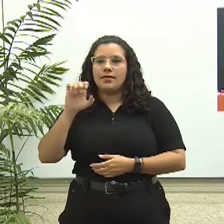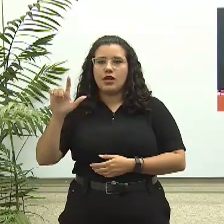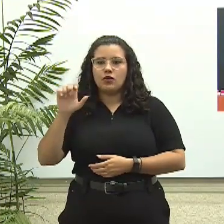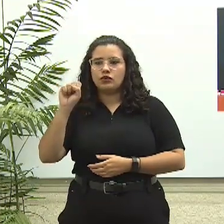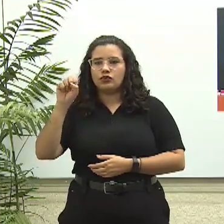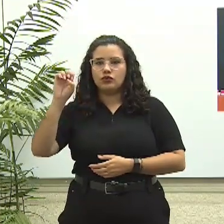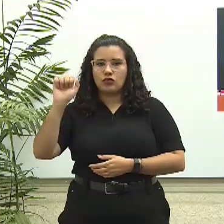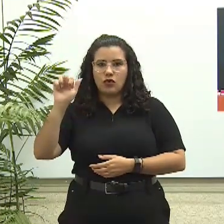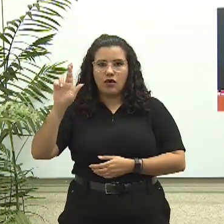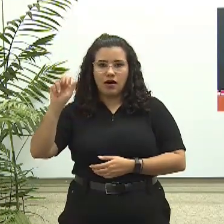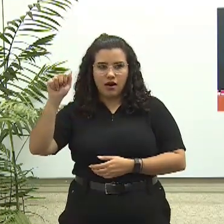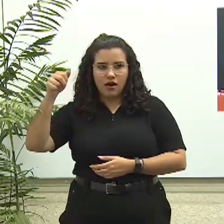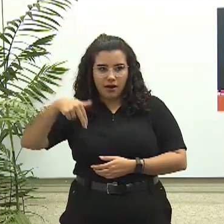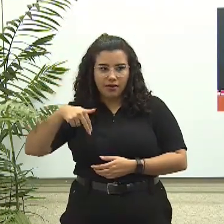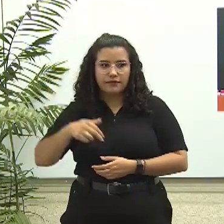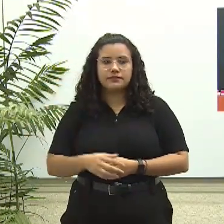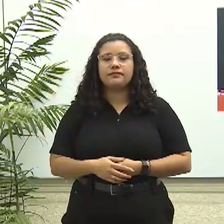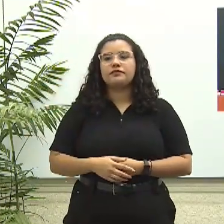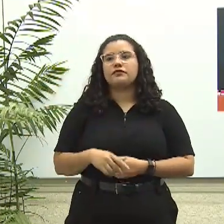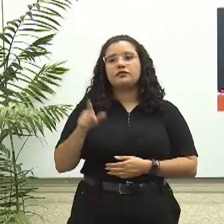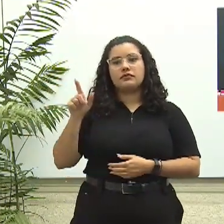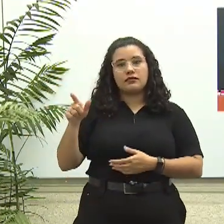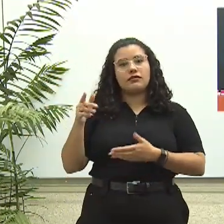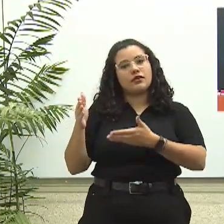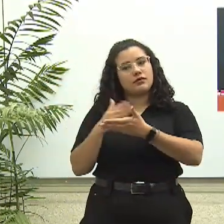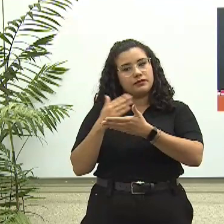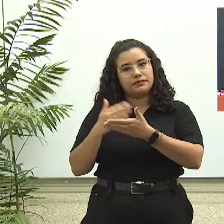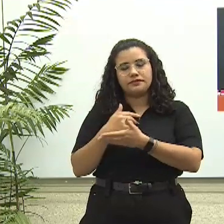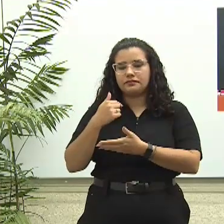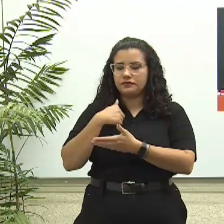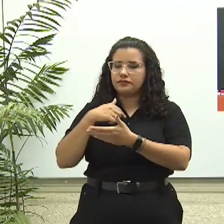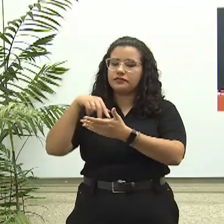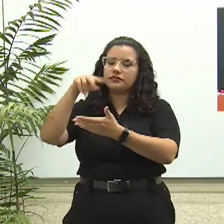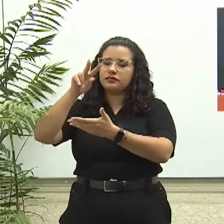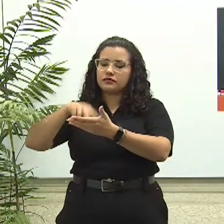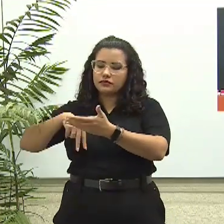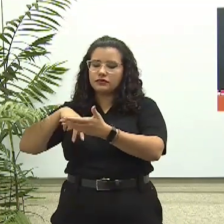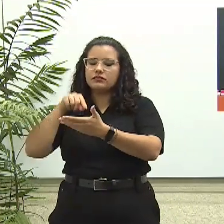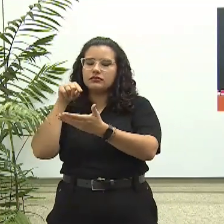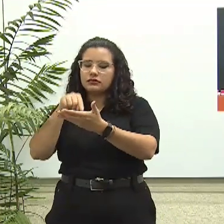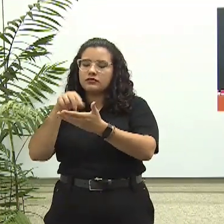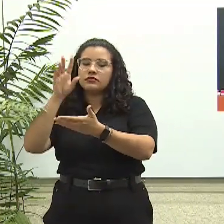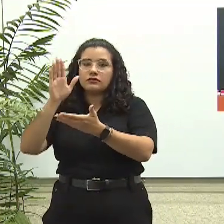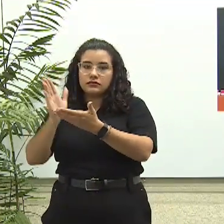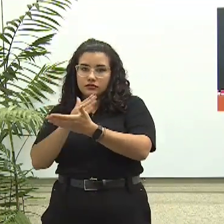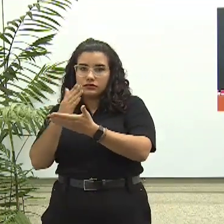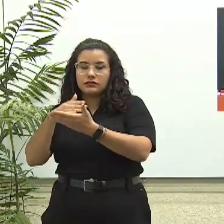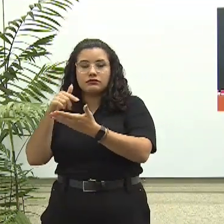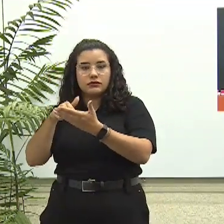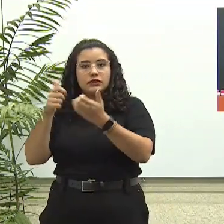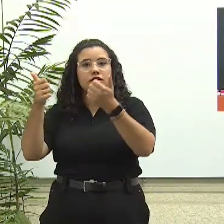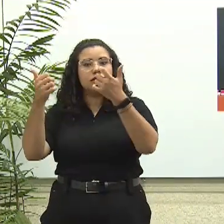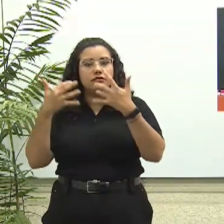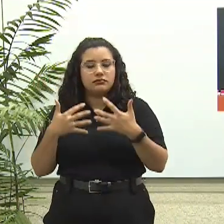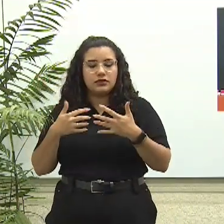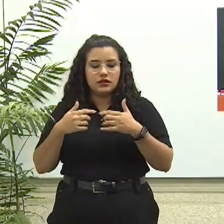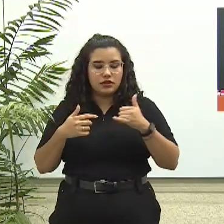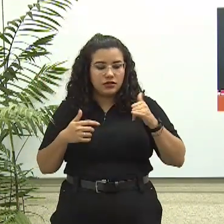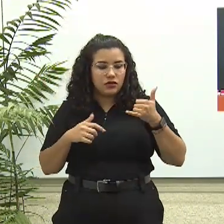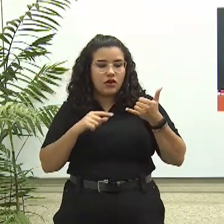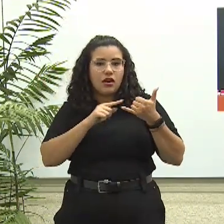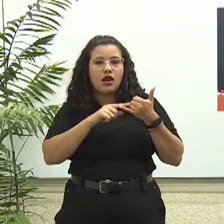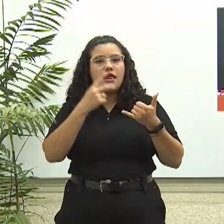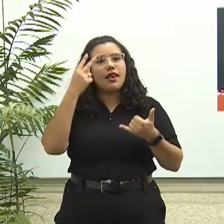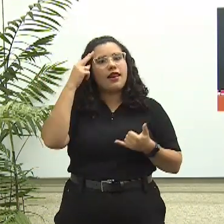gente faz um diálogo crítico com ele no livro o livro psicopolítica e ele fala né nesse livro que esse dispositivo lembra